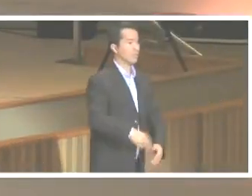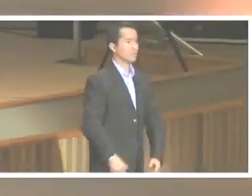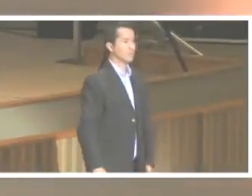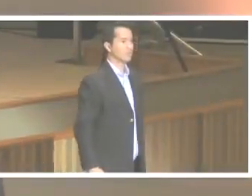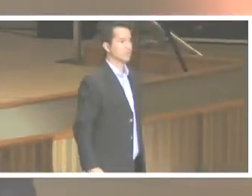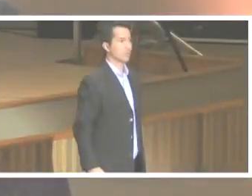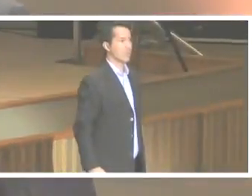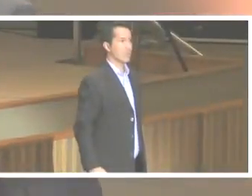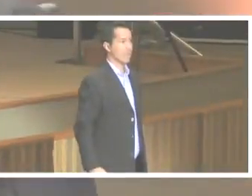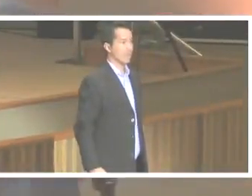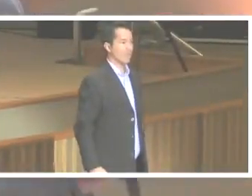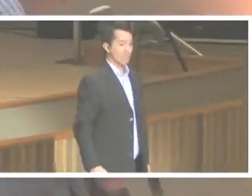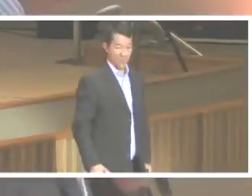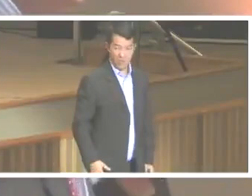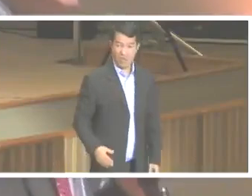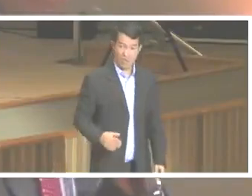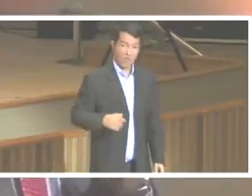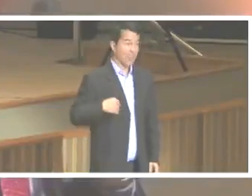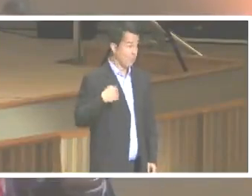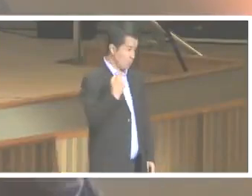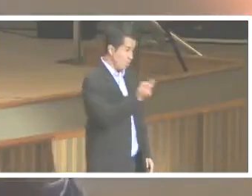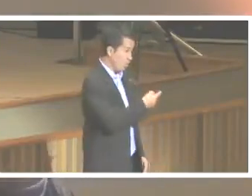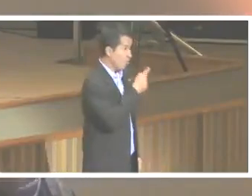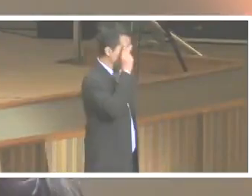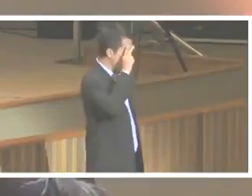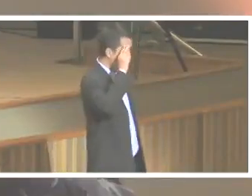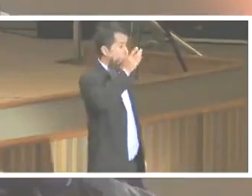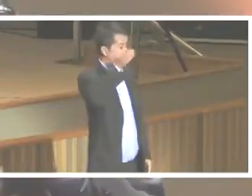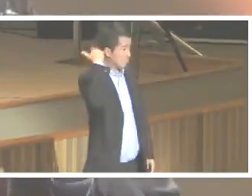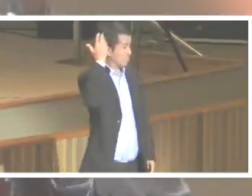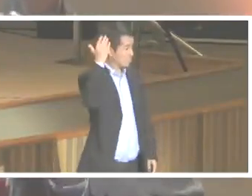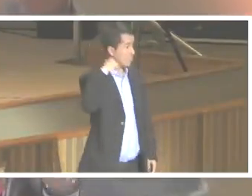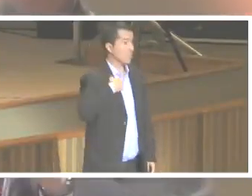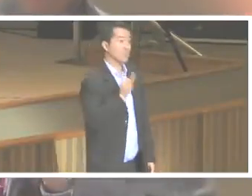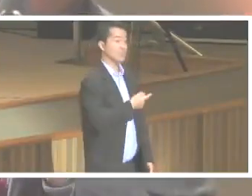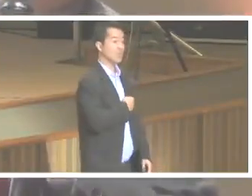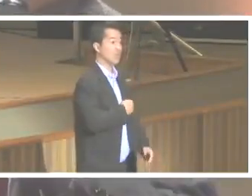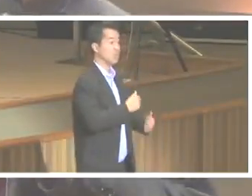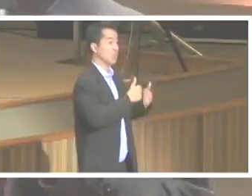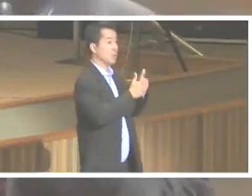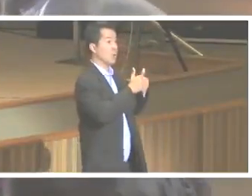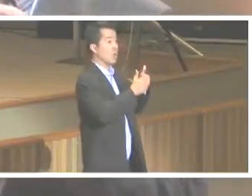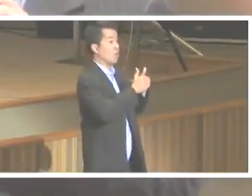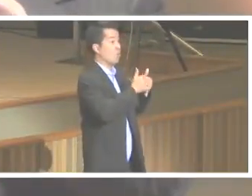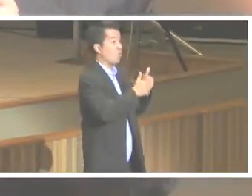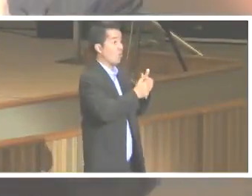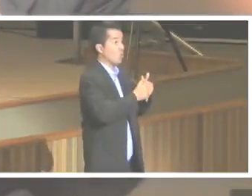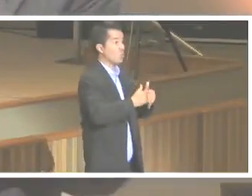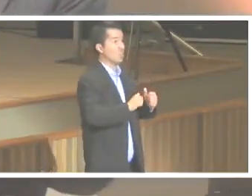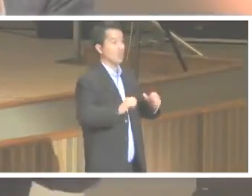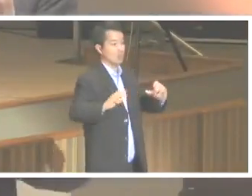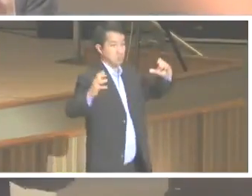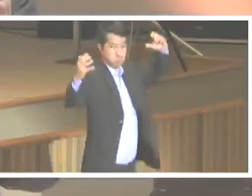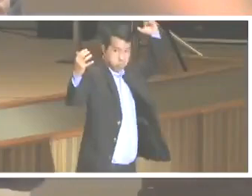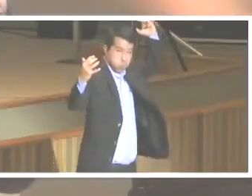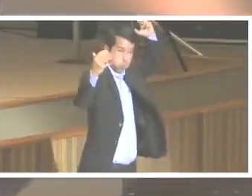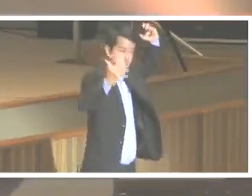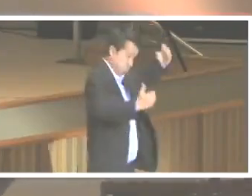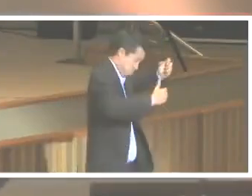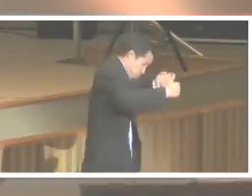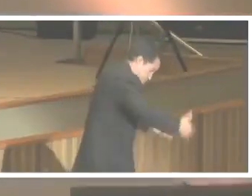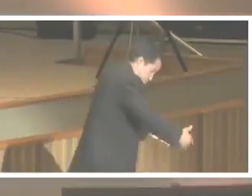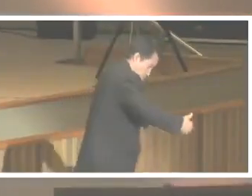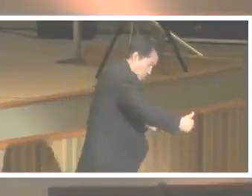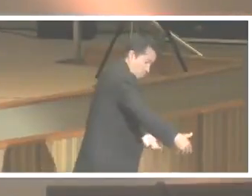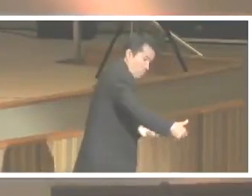tinha que dormir não é em cima dos sacos de arroz com meu pai é buscar lá nas fazendas para alimentar as